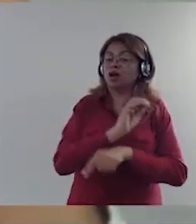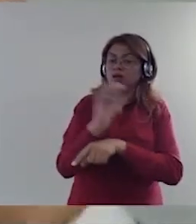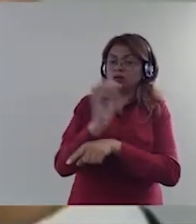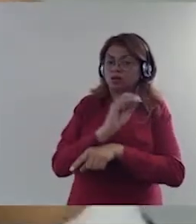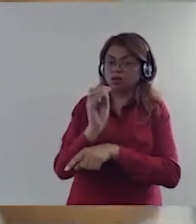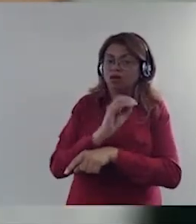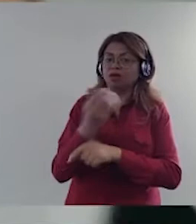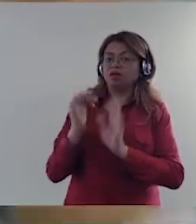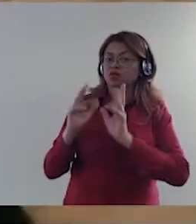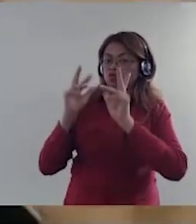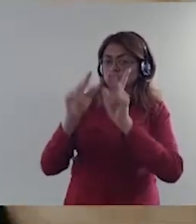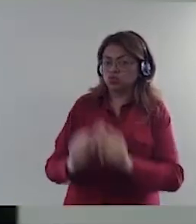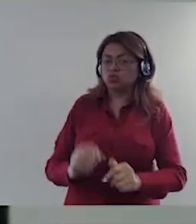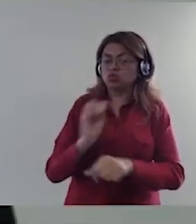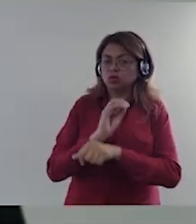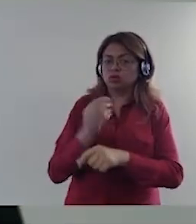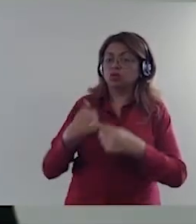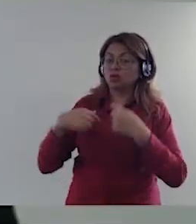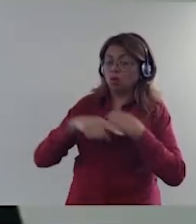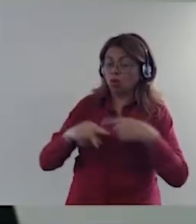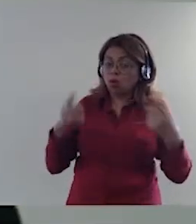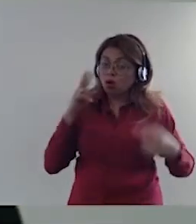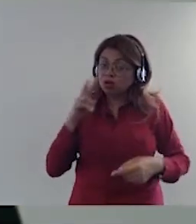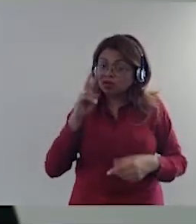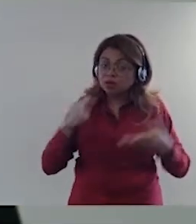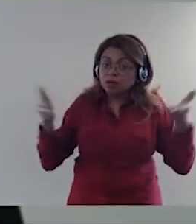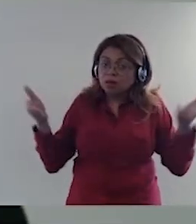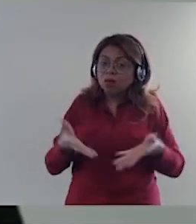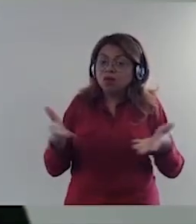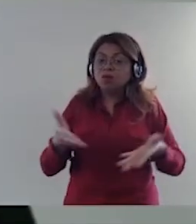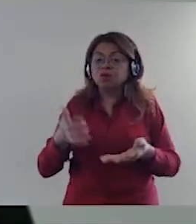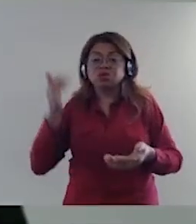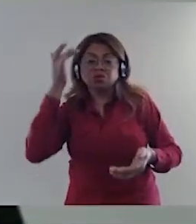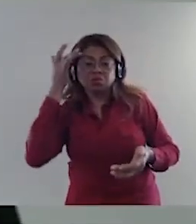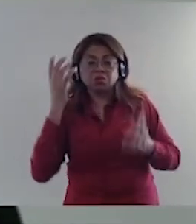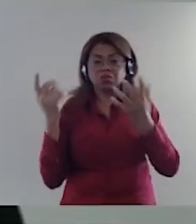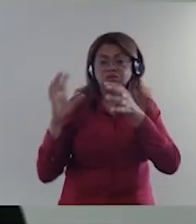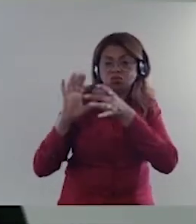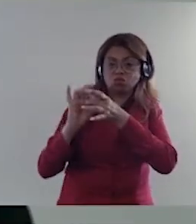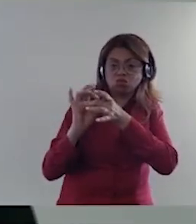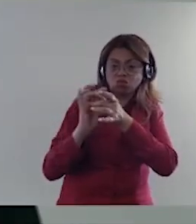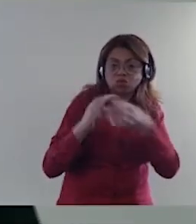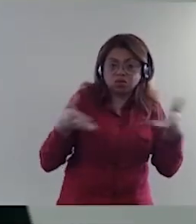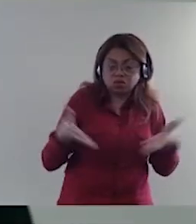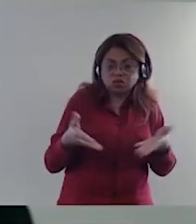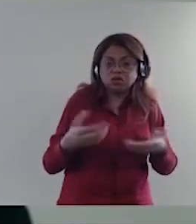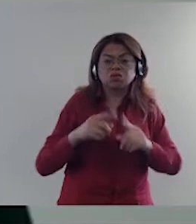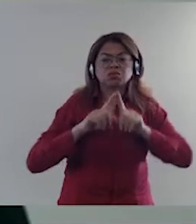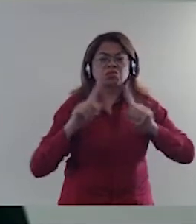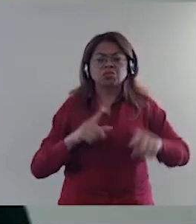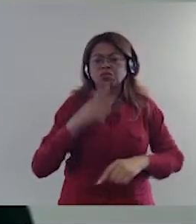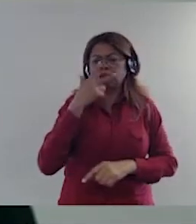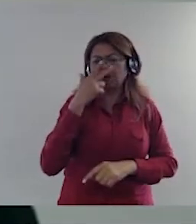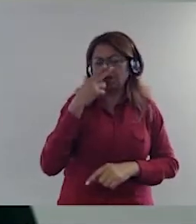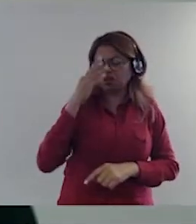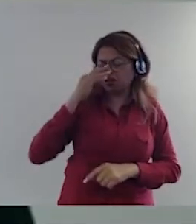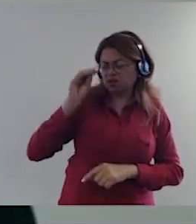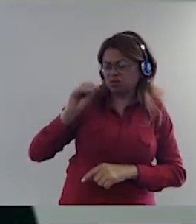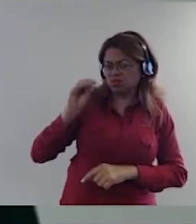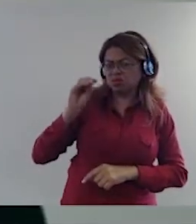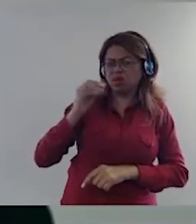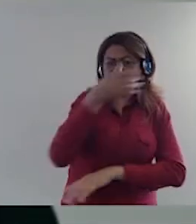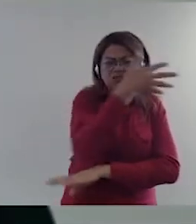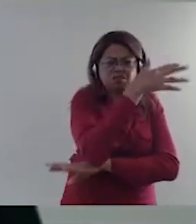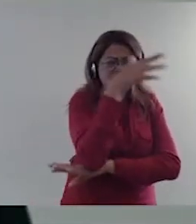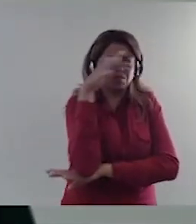Sempre fizemos, apesar dessa visão moderna, excessivamente de hostilidade à natureza, tratada